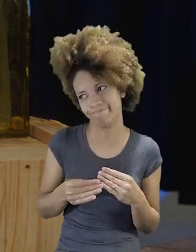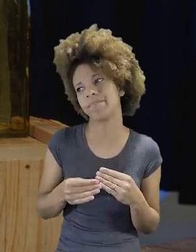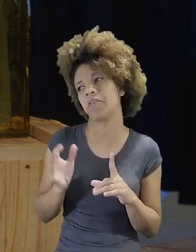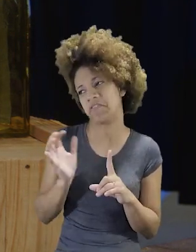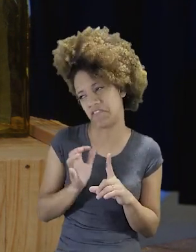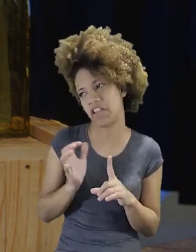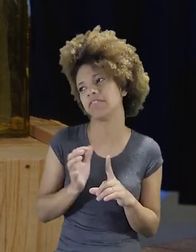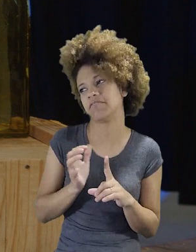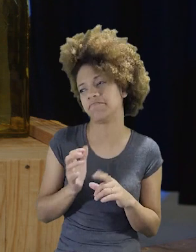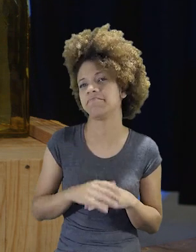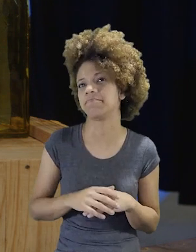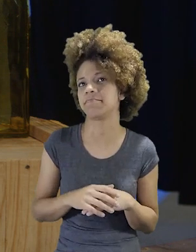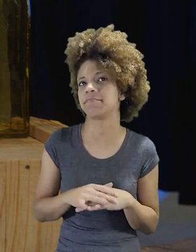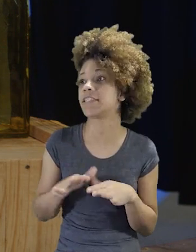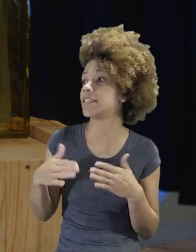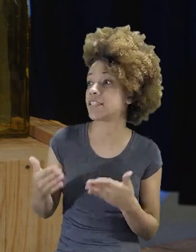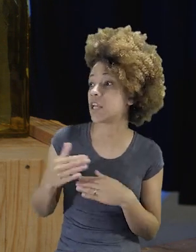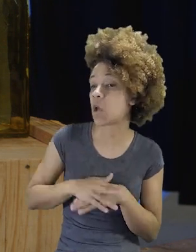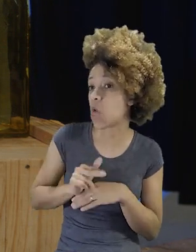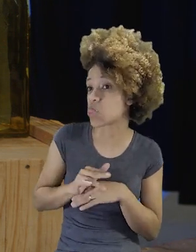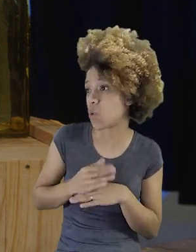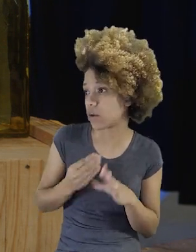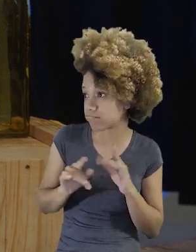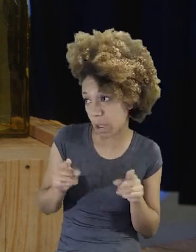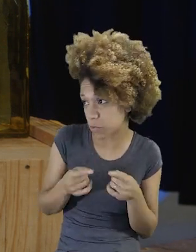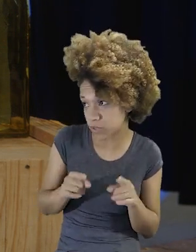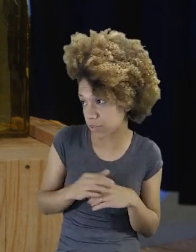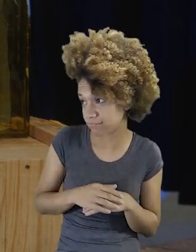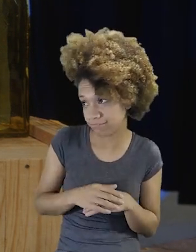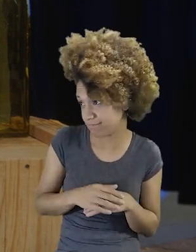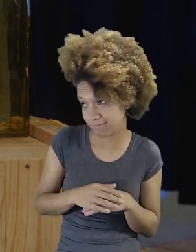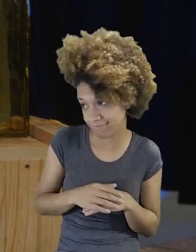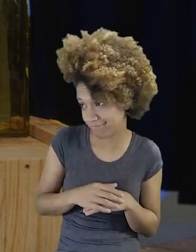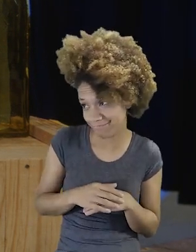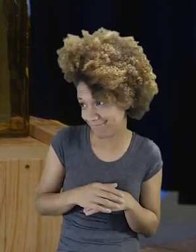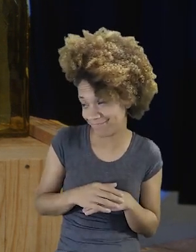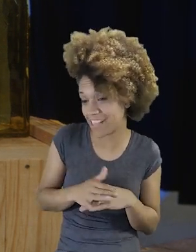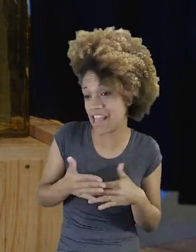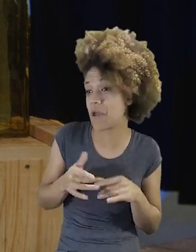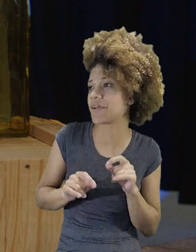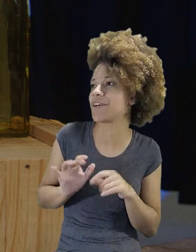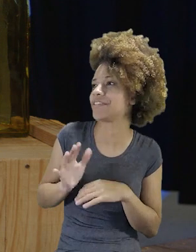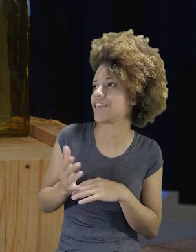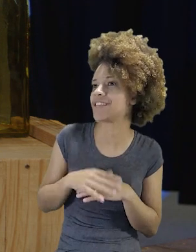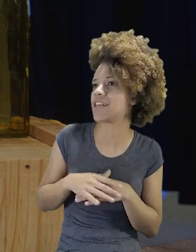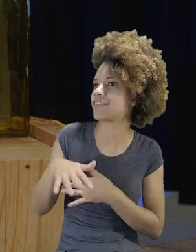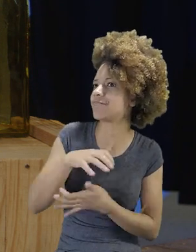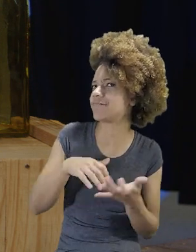provavelmente vai estar ali como uma influência é ele nunca lançou um CD é isso